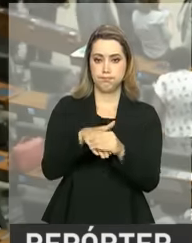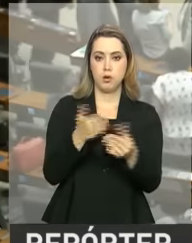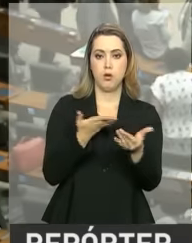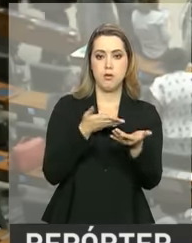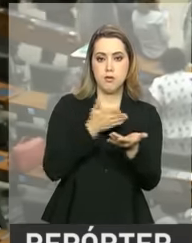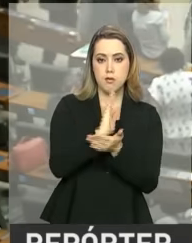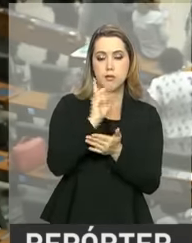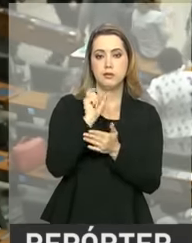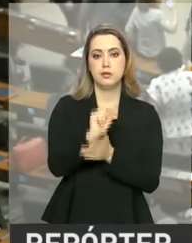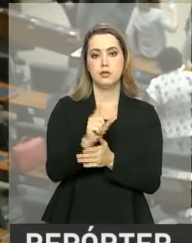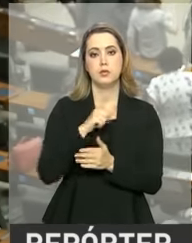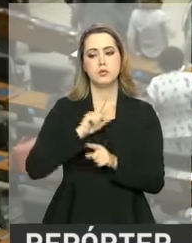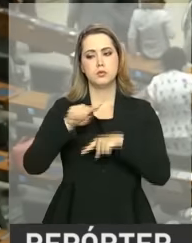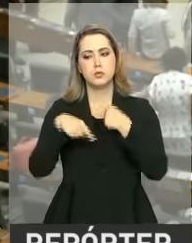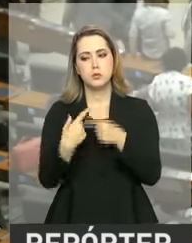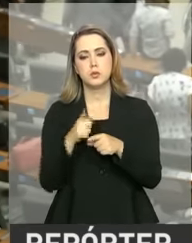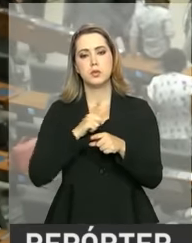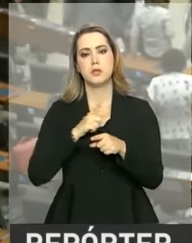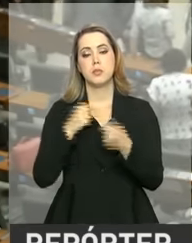Lá também